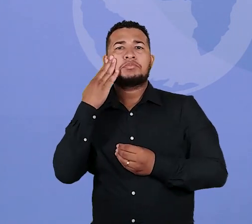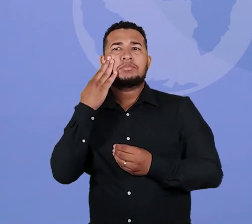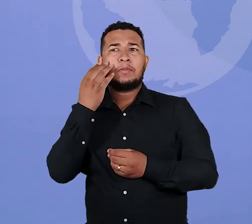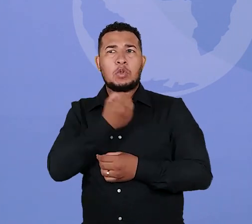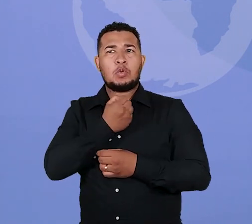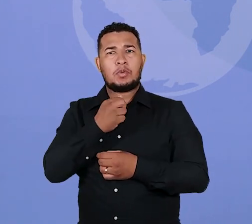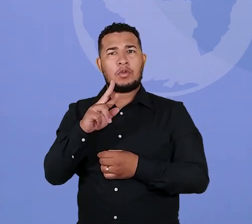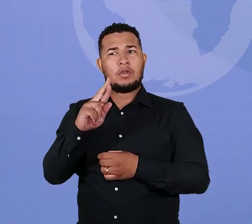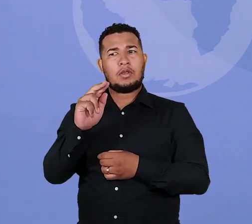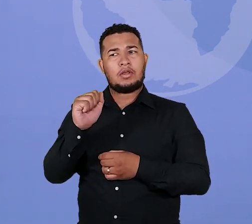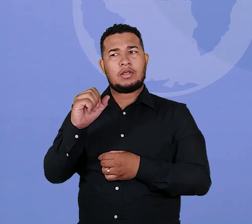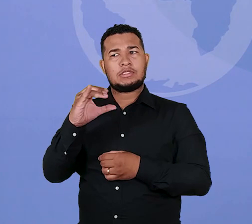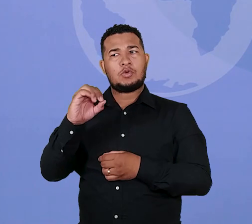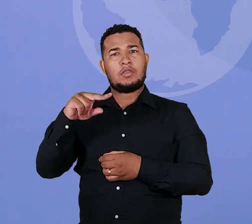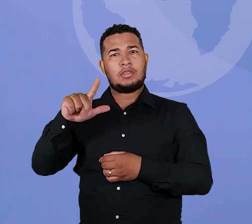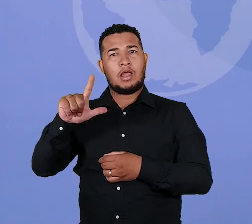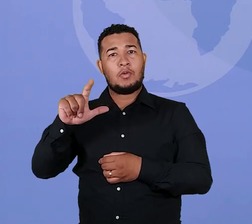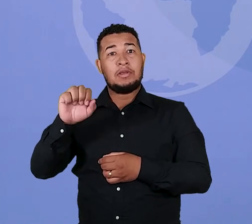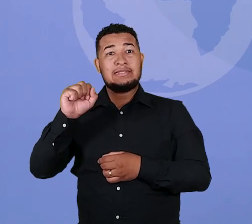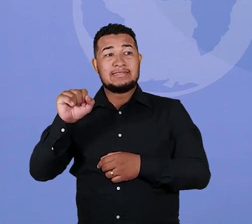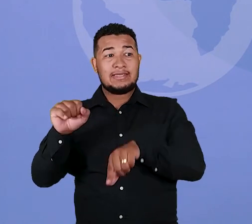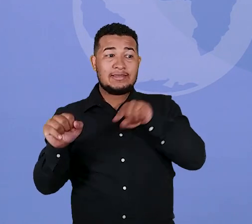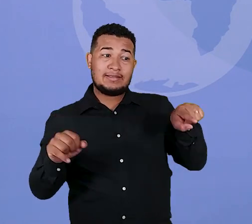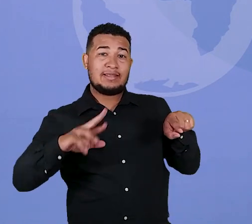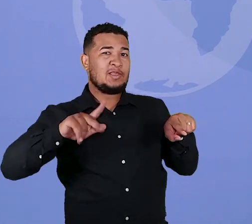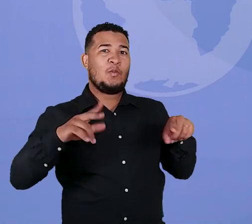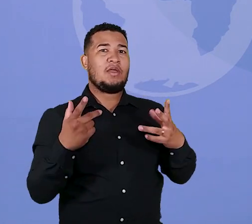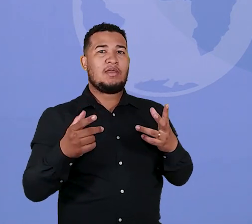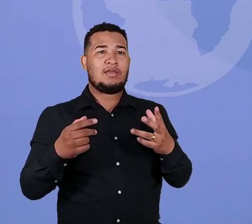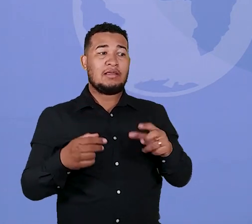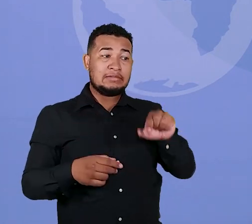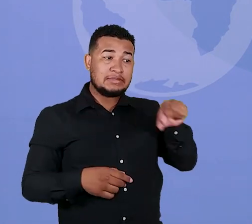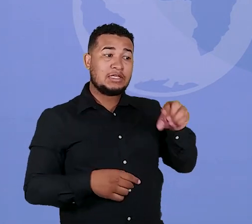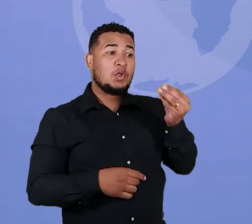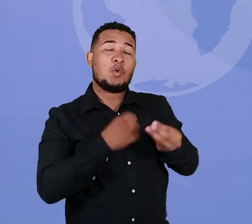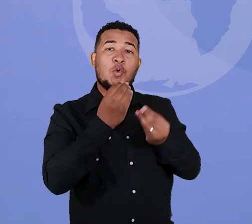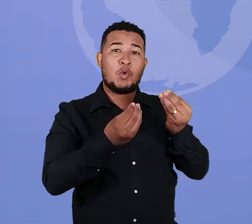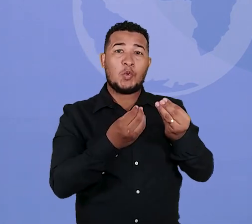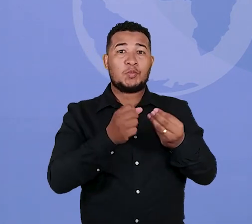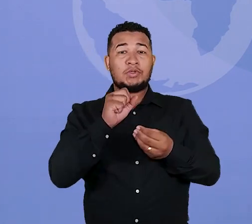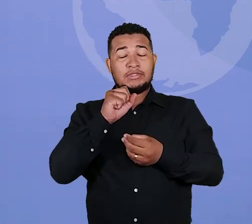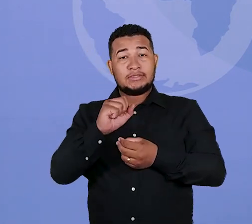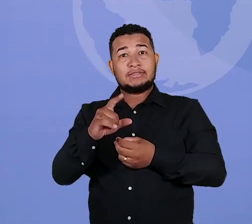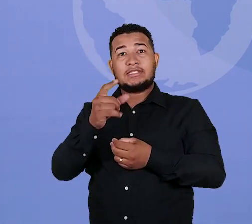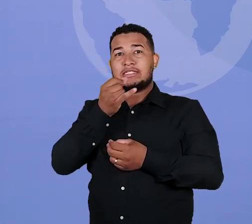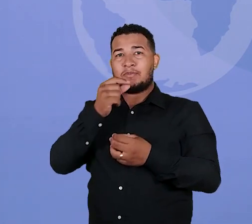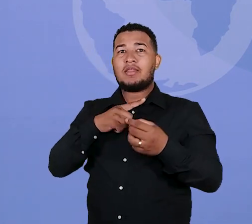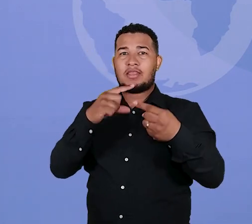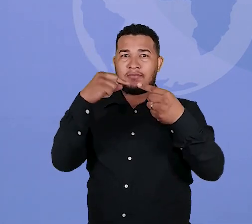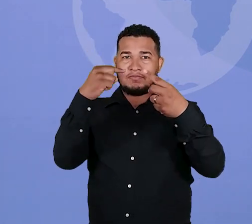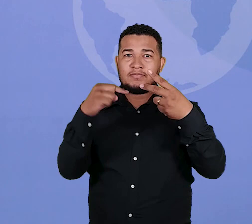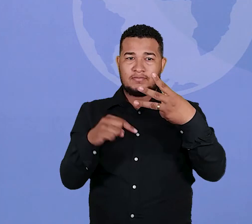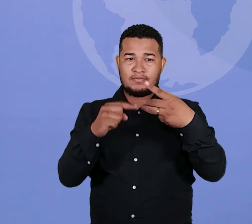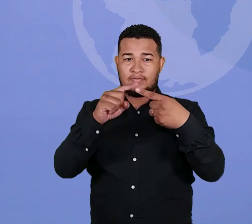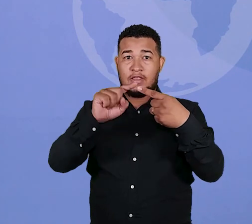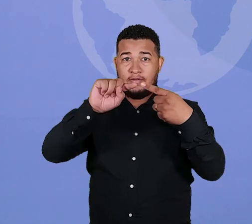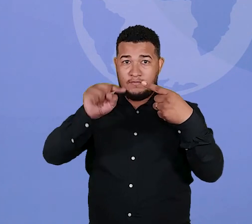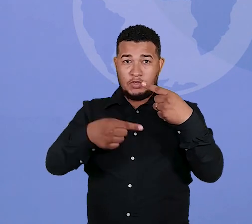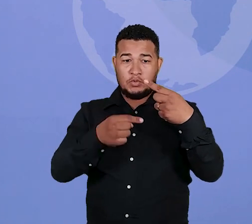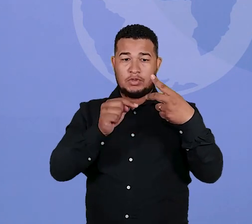número é racional? Quando ele não é irracional. E quando que ele é irracional, tem vírgula,